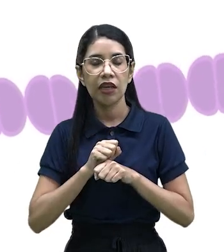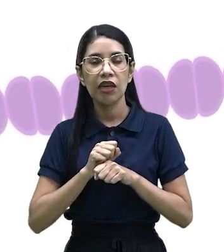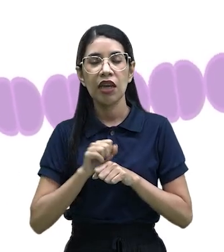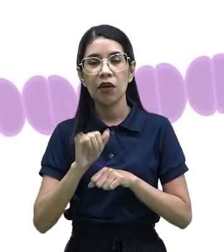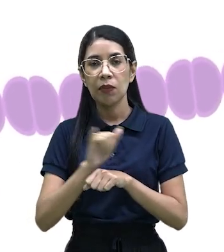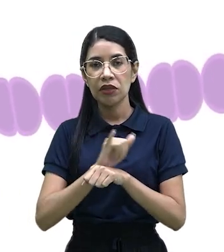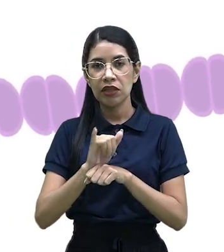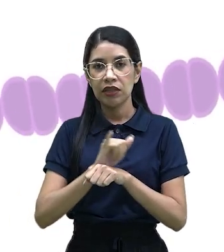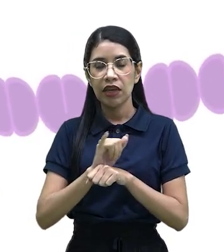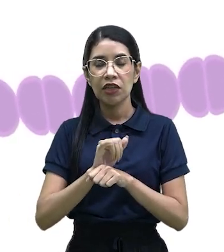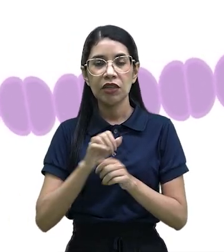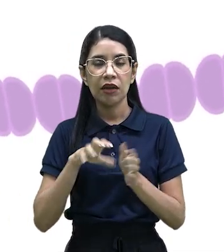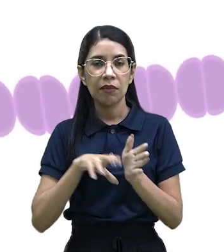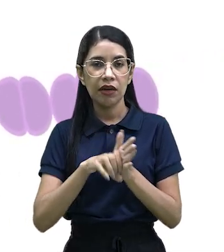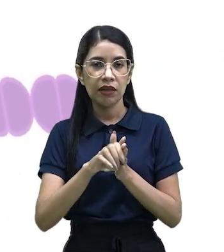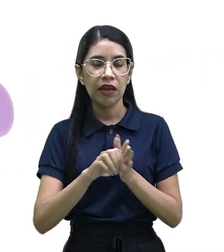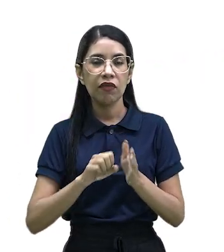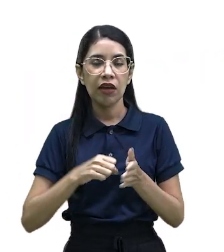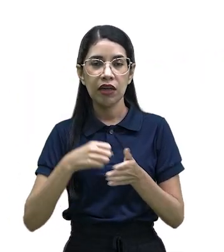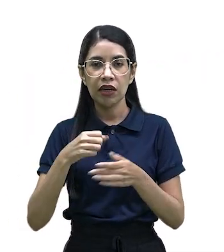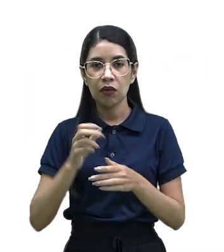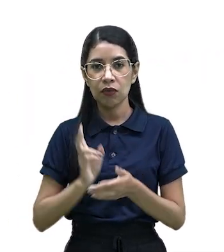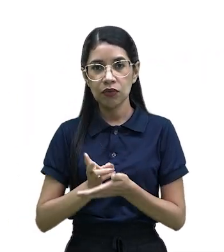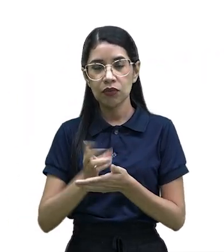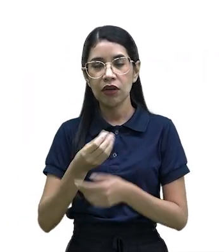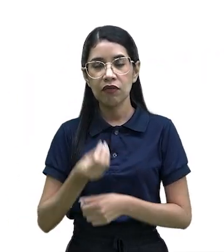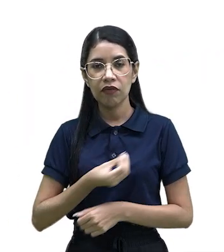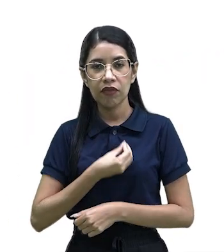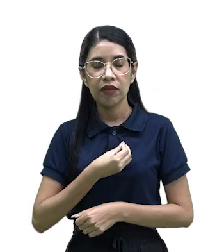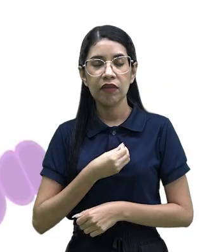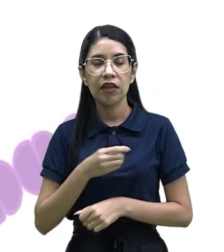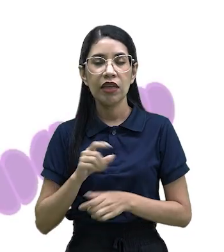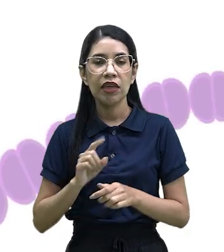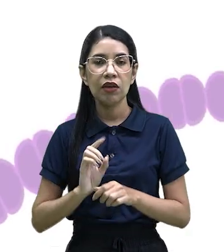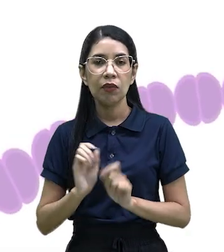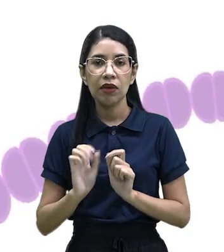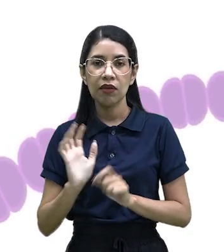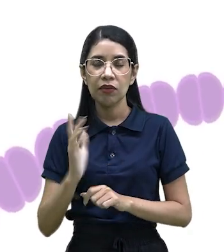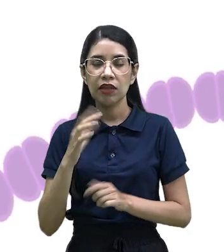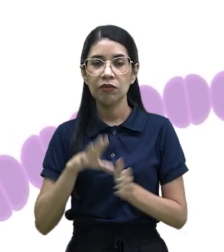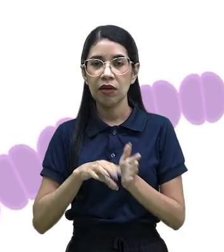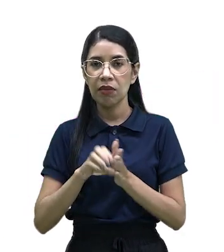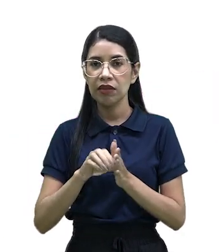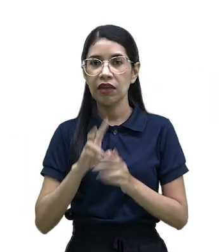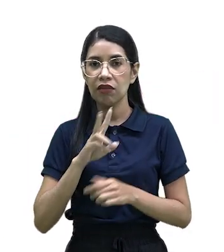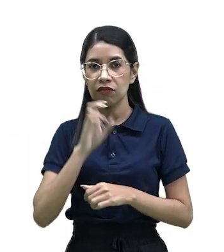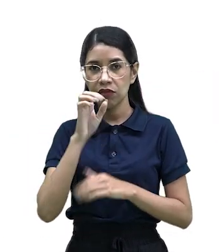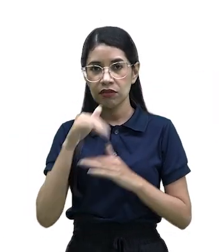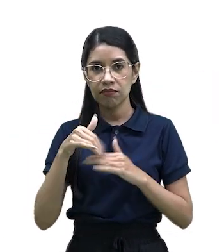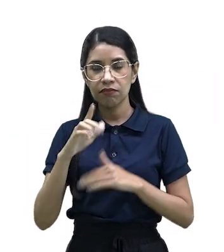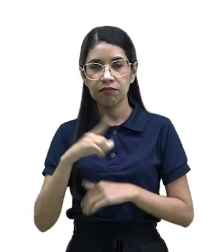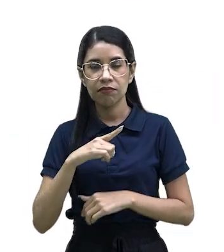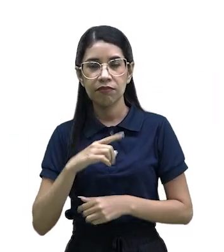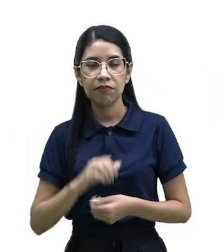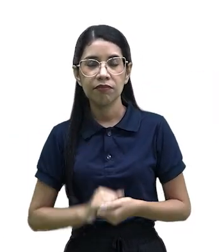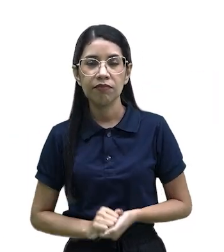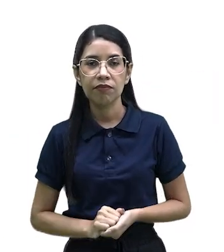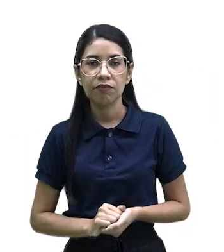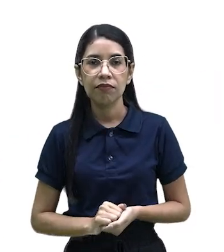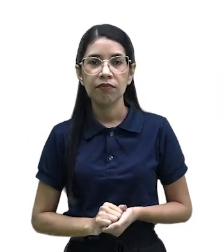de resistência bacteriana, levando ao surgimento das chamadas superbactérias.